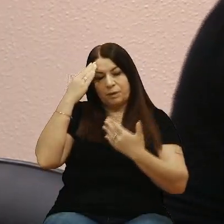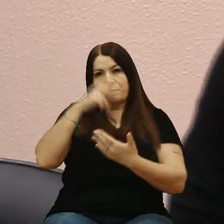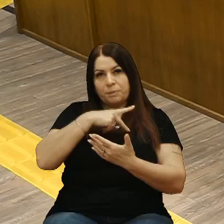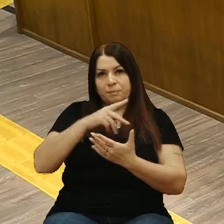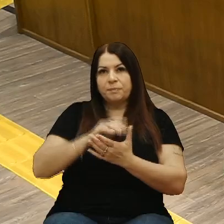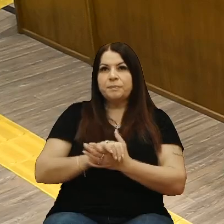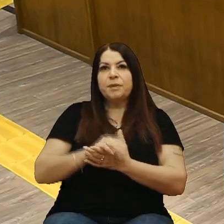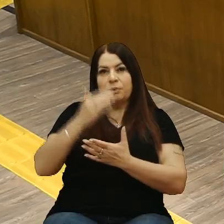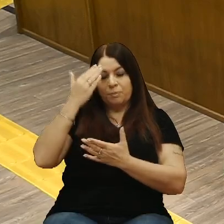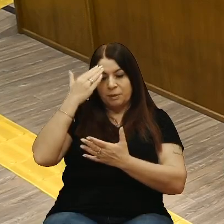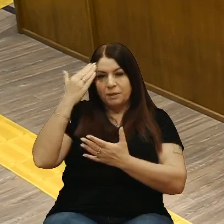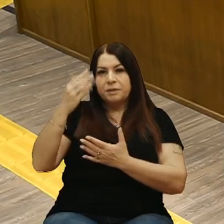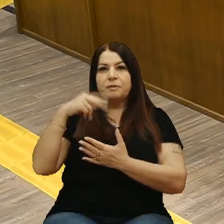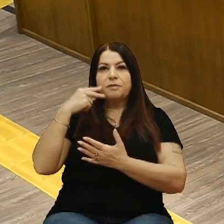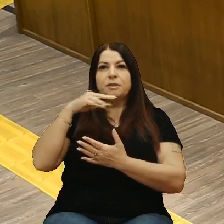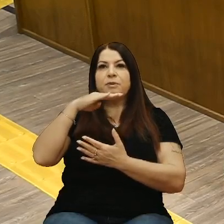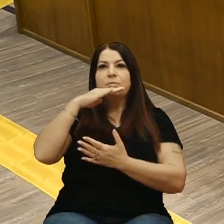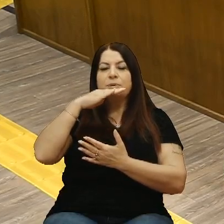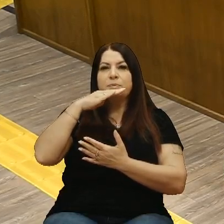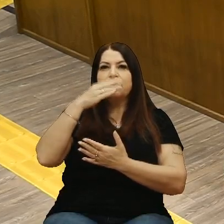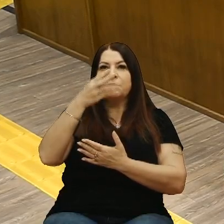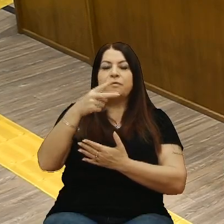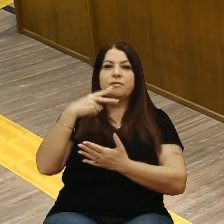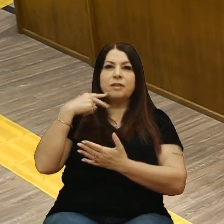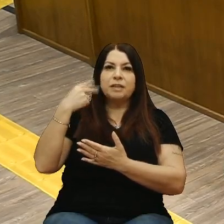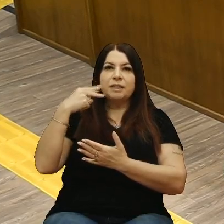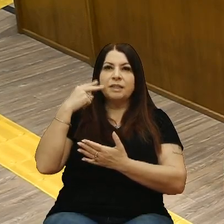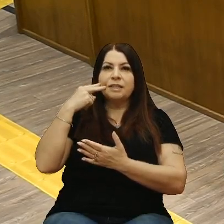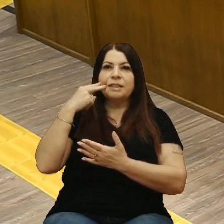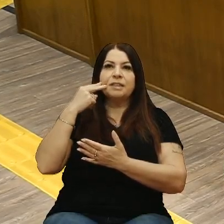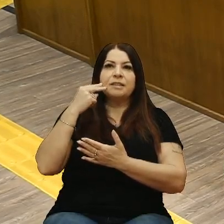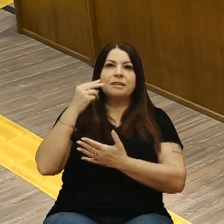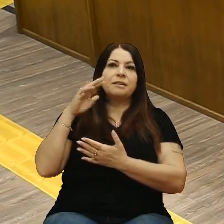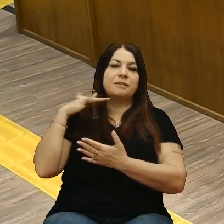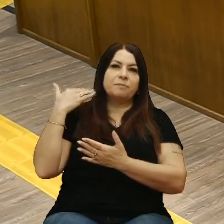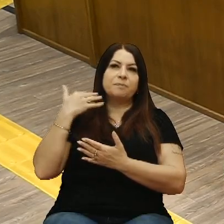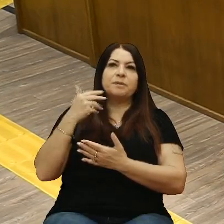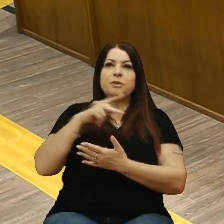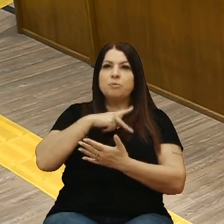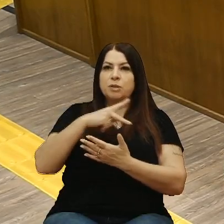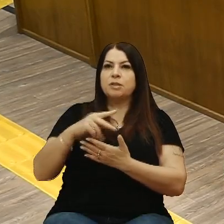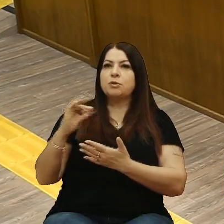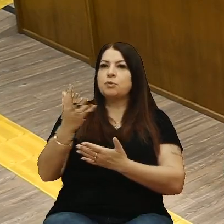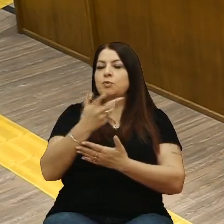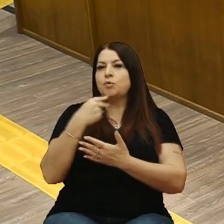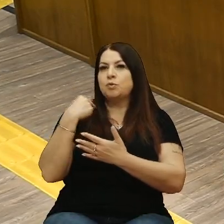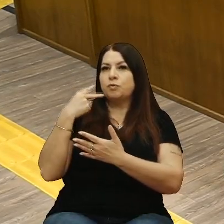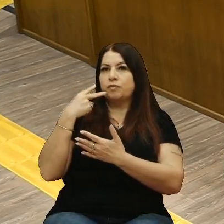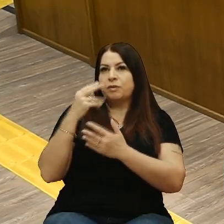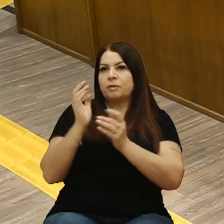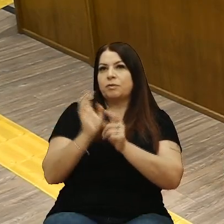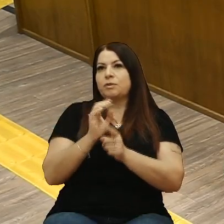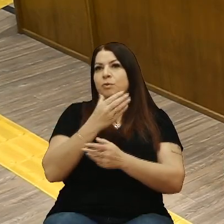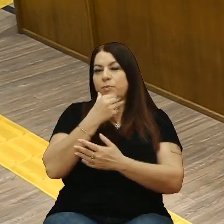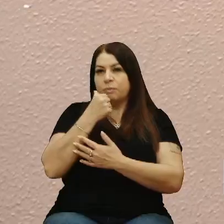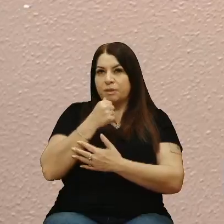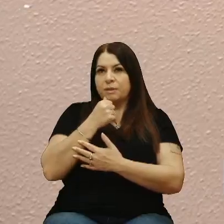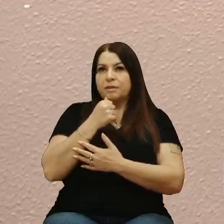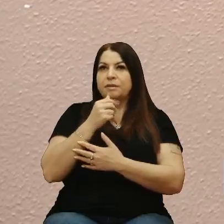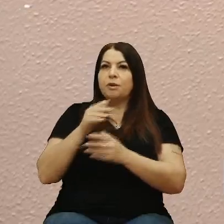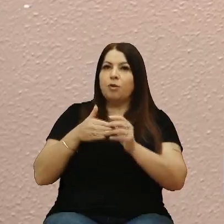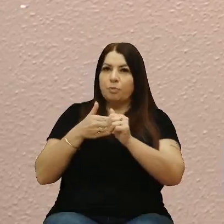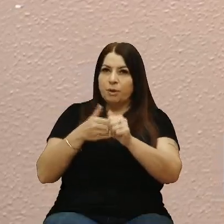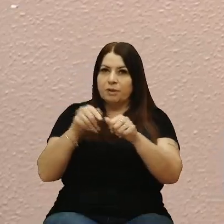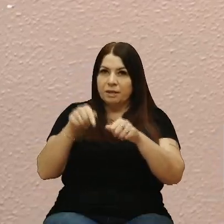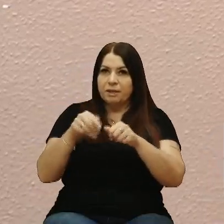presidente. Obrigado, vereador Bortola. Com a palavra, a vereadora Andressa Marques. Senhor presidente, nobres colegas, vereadores e vereadoras, as pessoas que nos acompanham